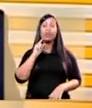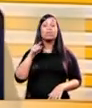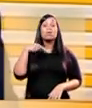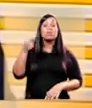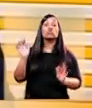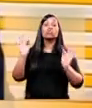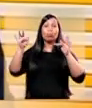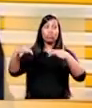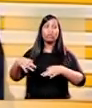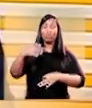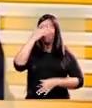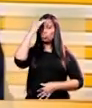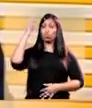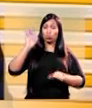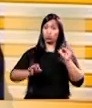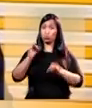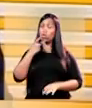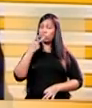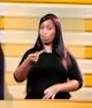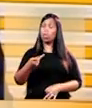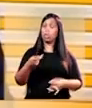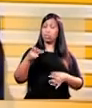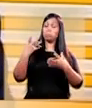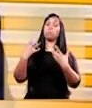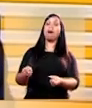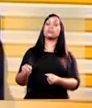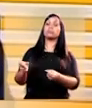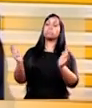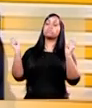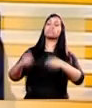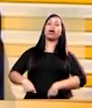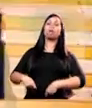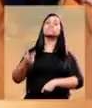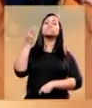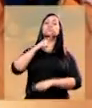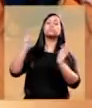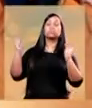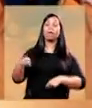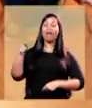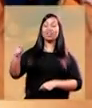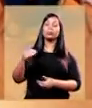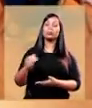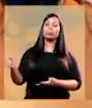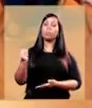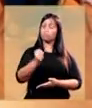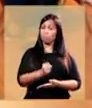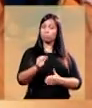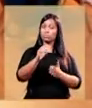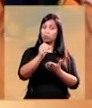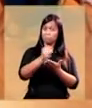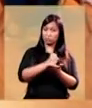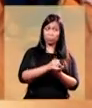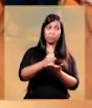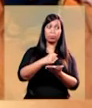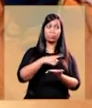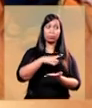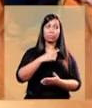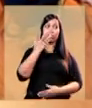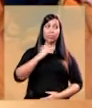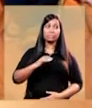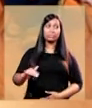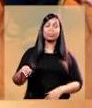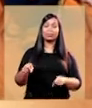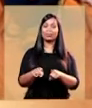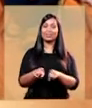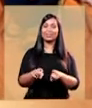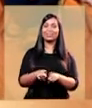ao final, o juiz dá uma decisão dizendo o seguinte: estão habilitados, estão aptos. E aí eles ingressam nesse cadastro. E aí as